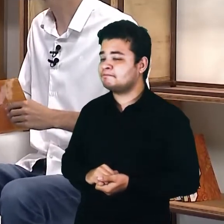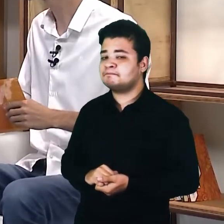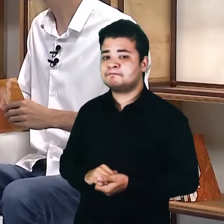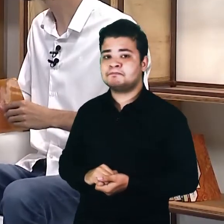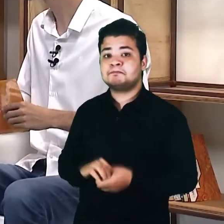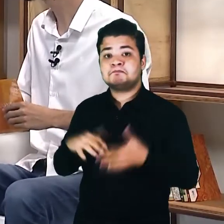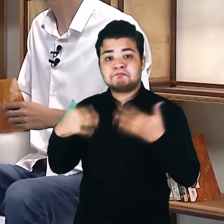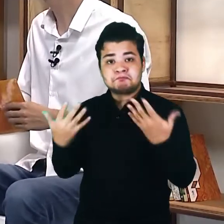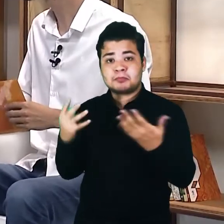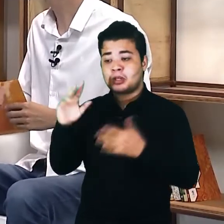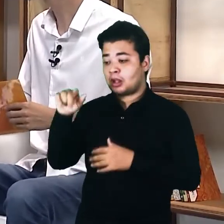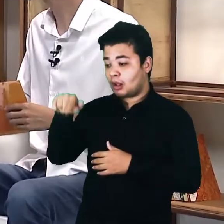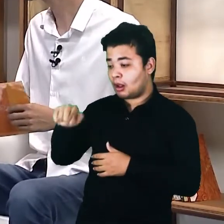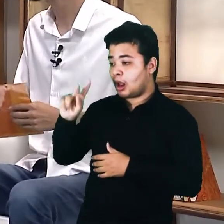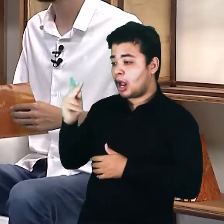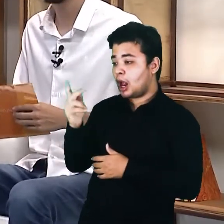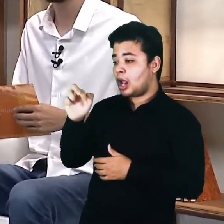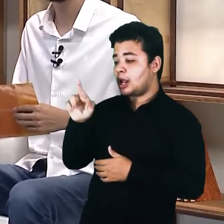O herbário, né,